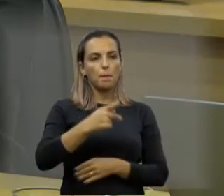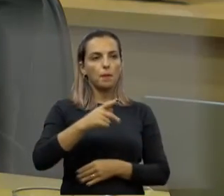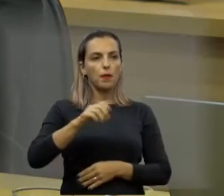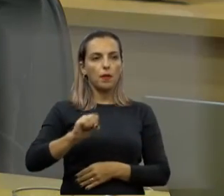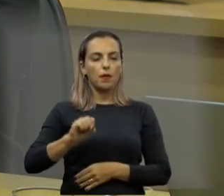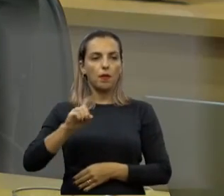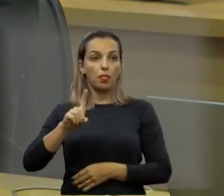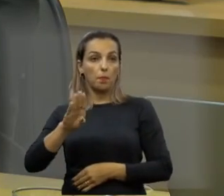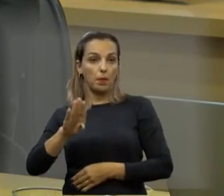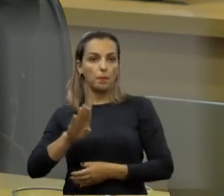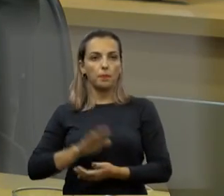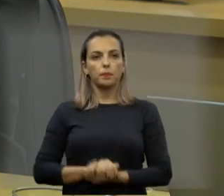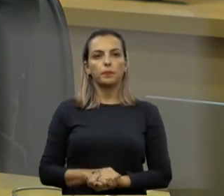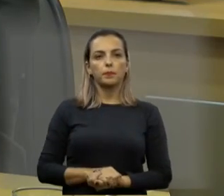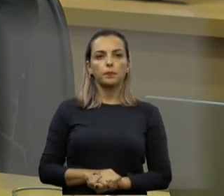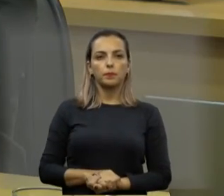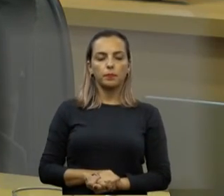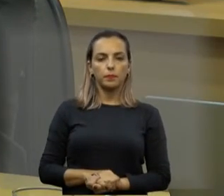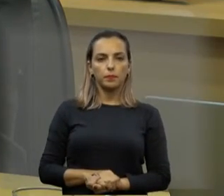casa